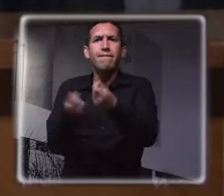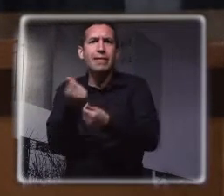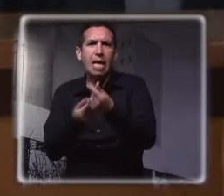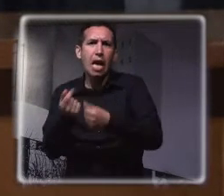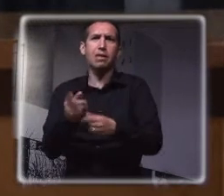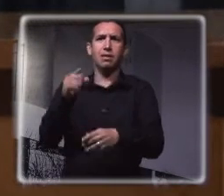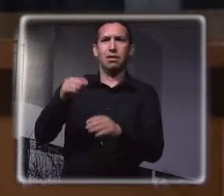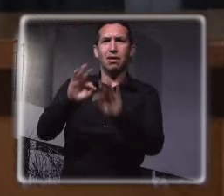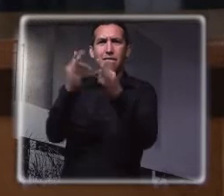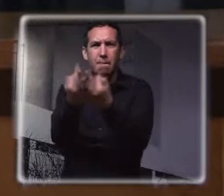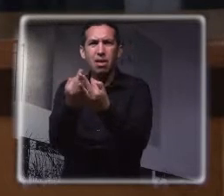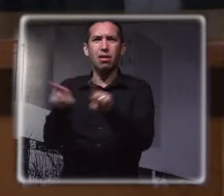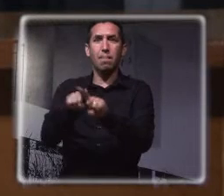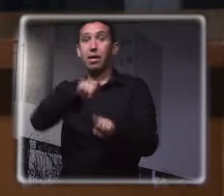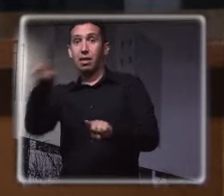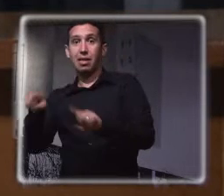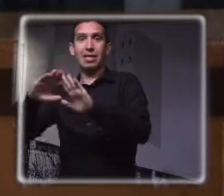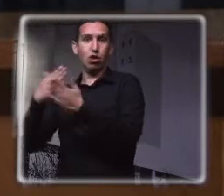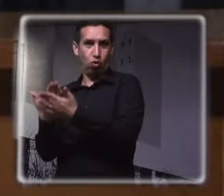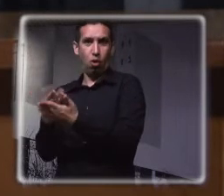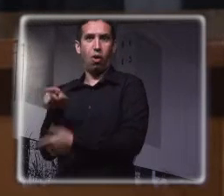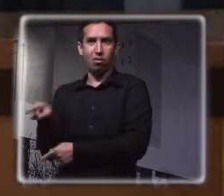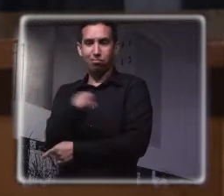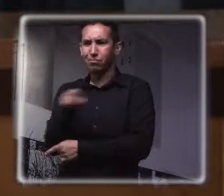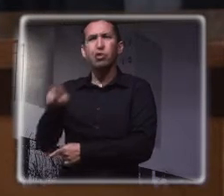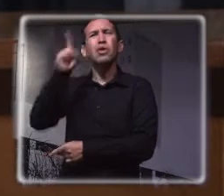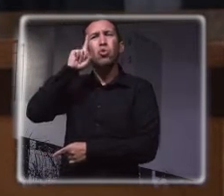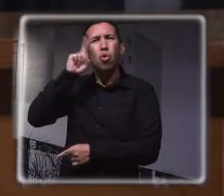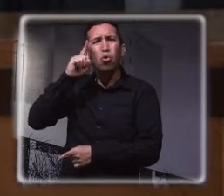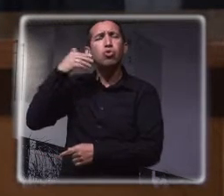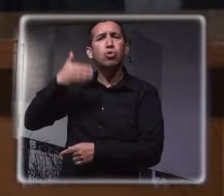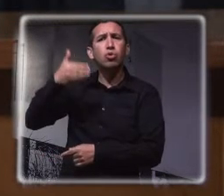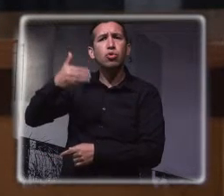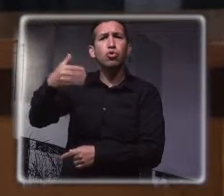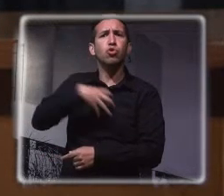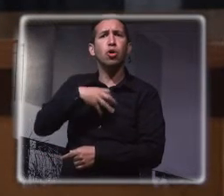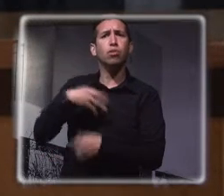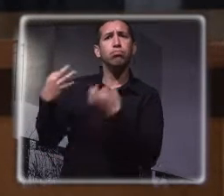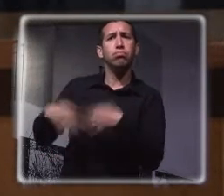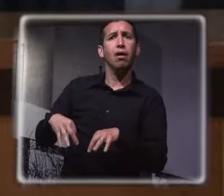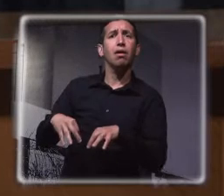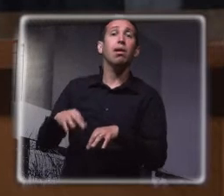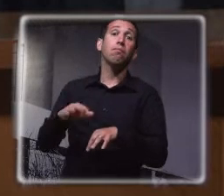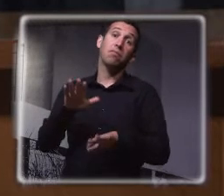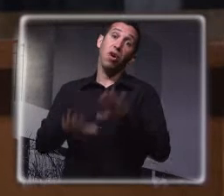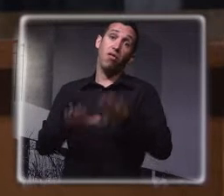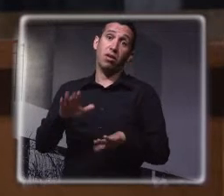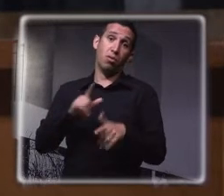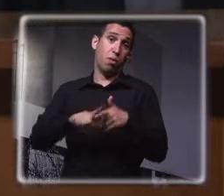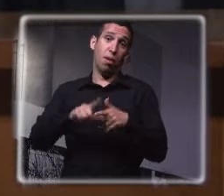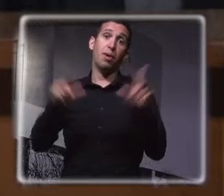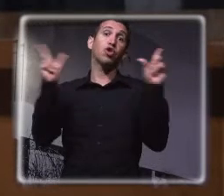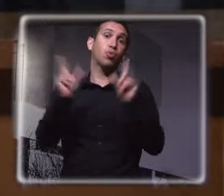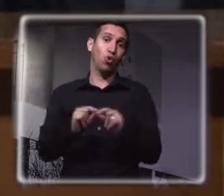nas famílias, de forma mais diária, né, de forma mais eficiente, talvez esse problema não existisse hoje. O